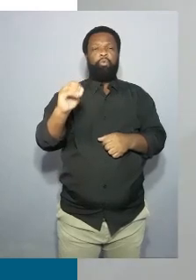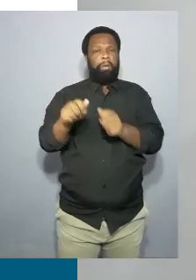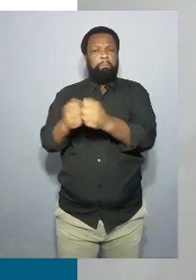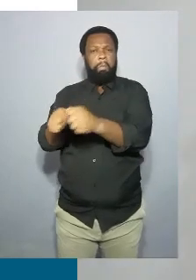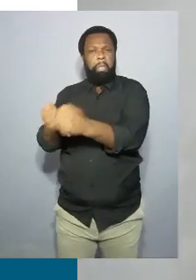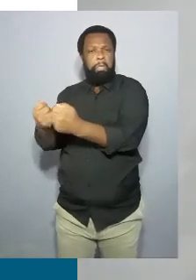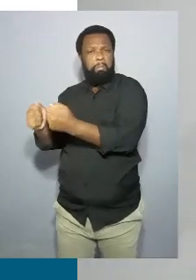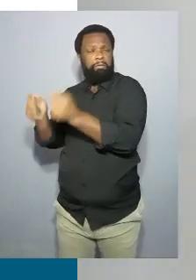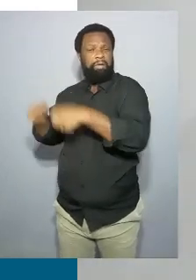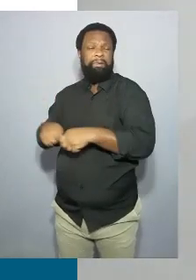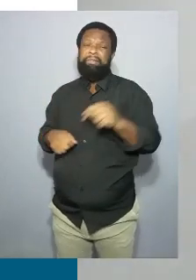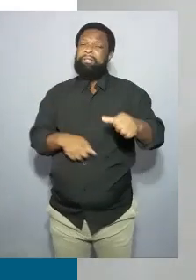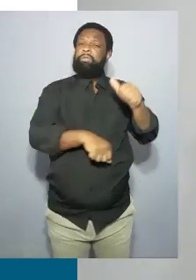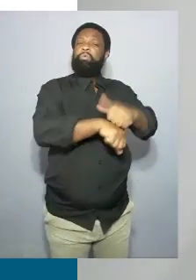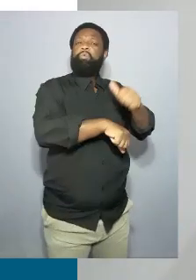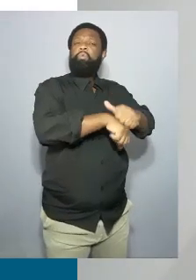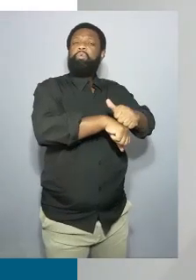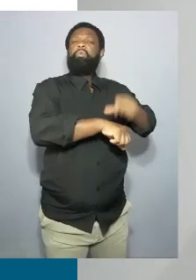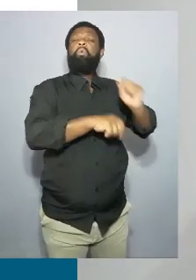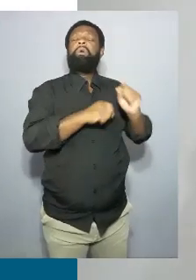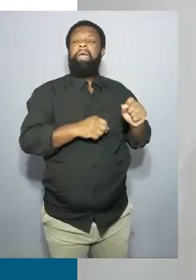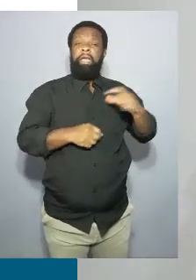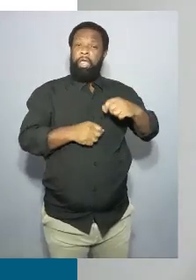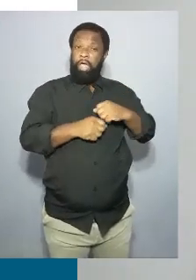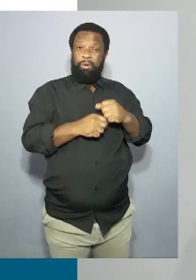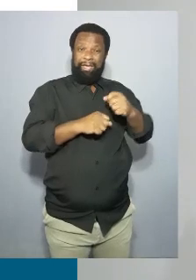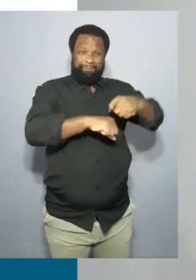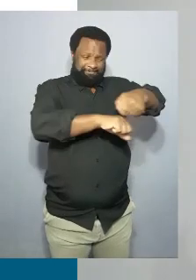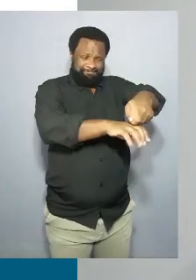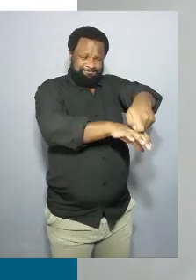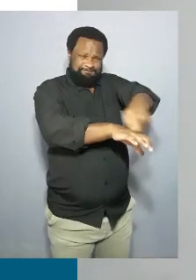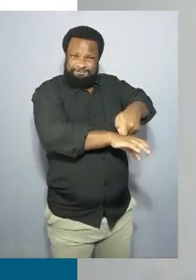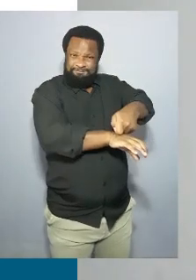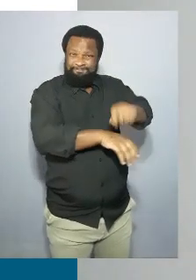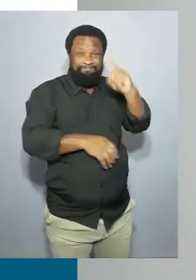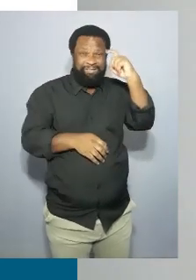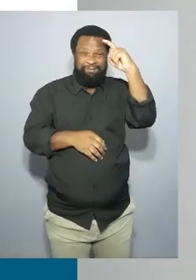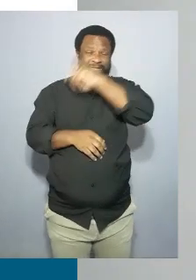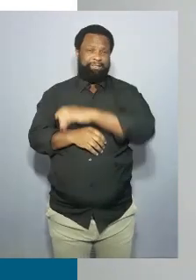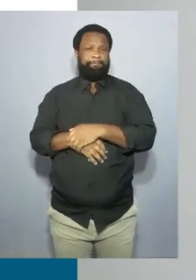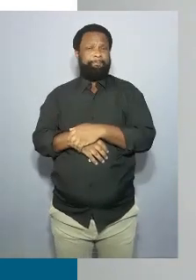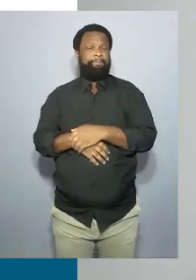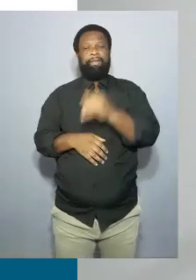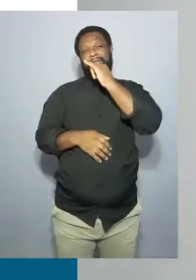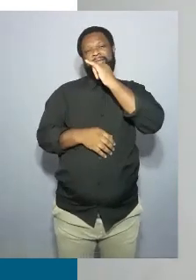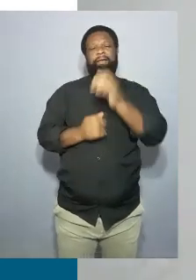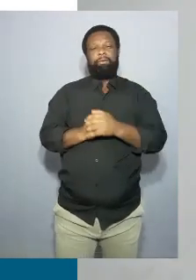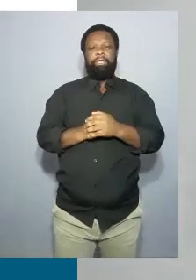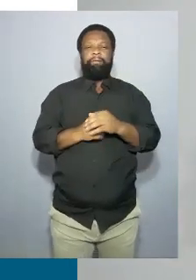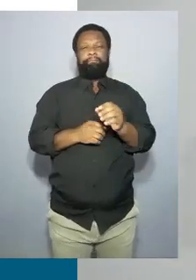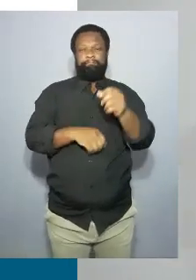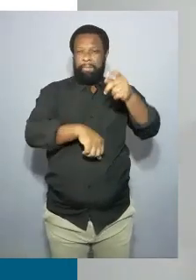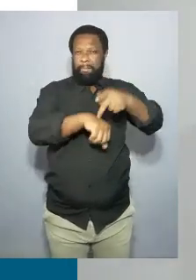dureza? A dureza, ela é a resistência ao risco. Por exemplo, o